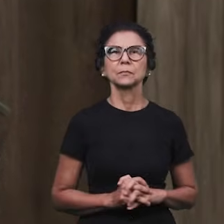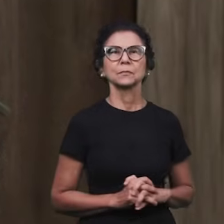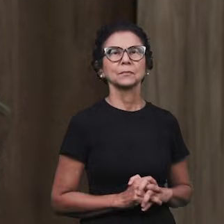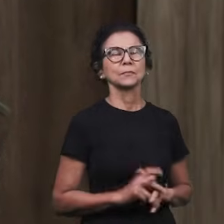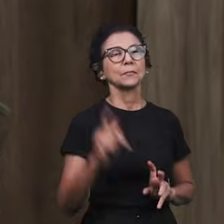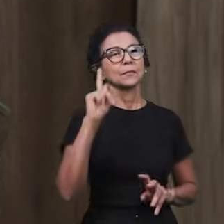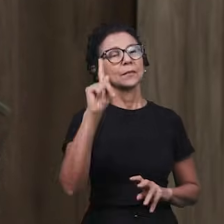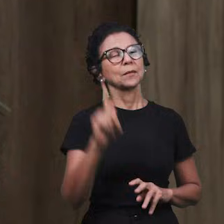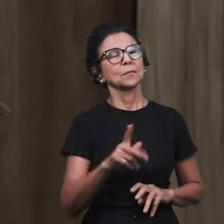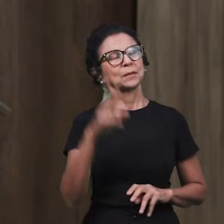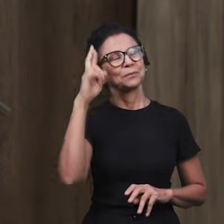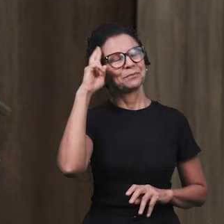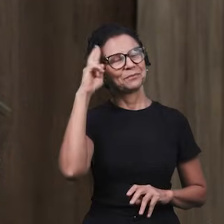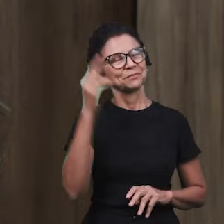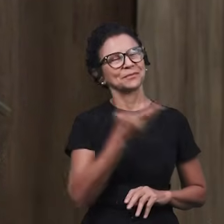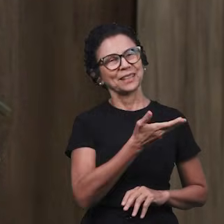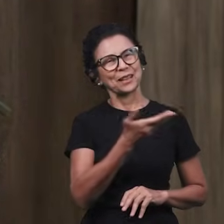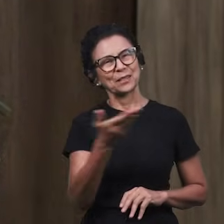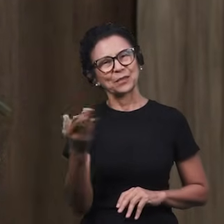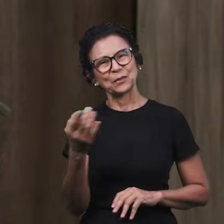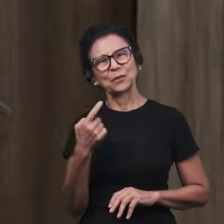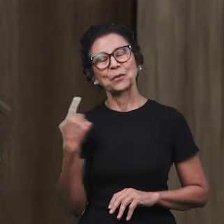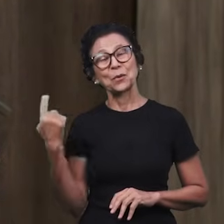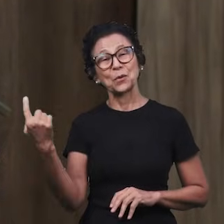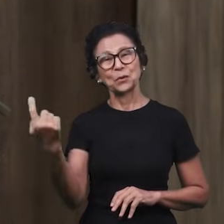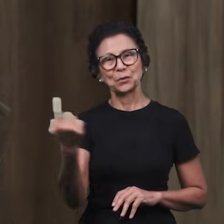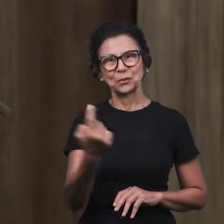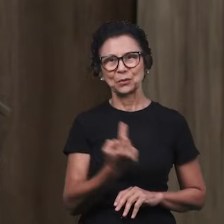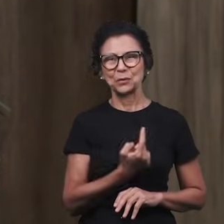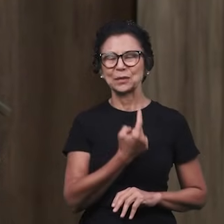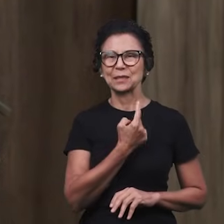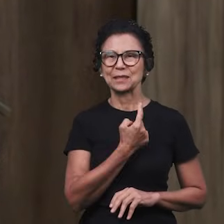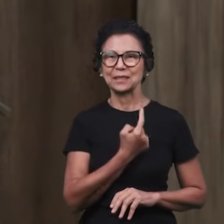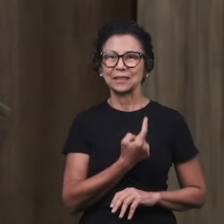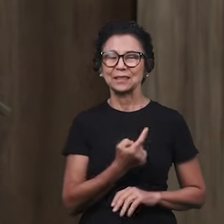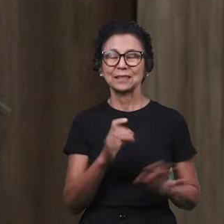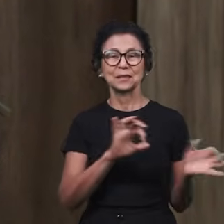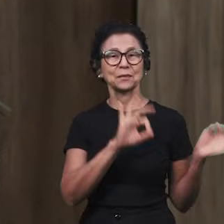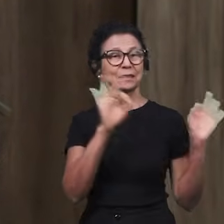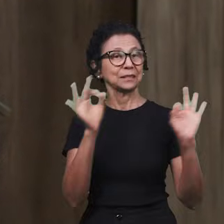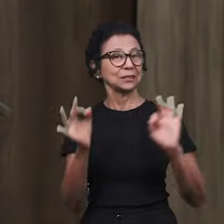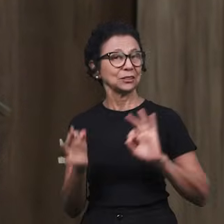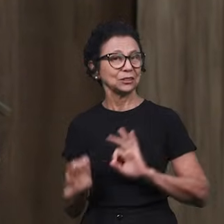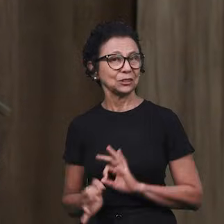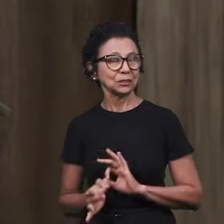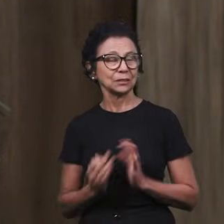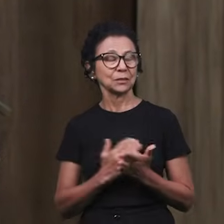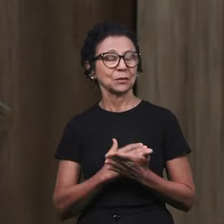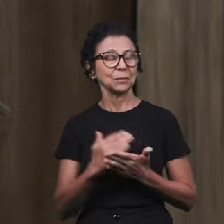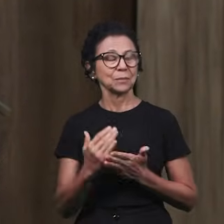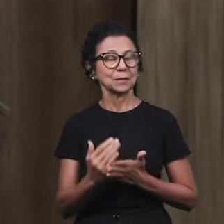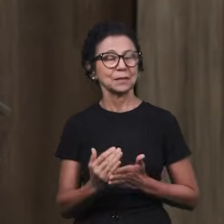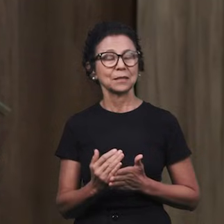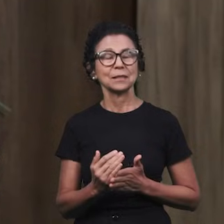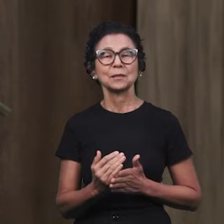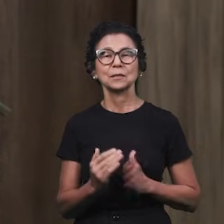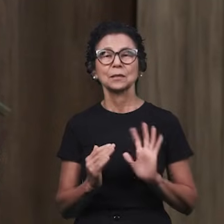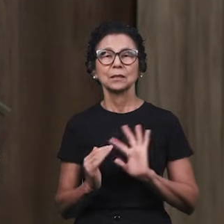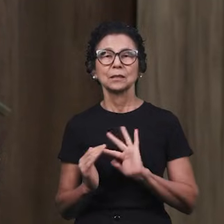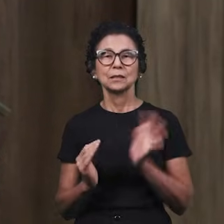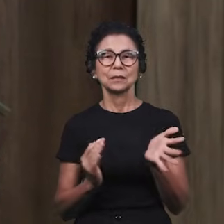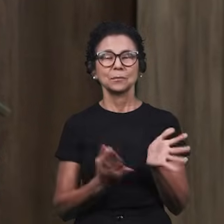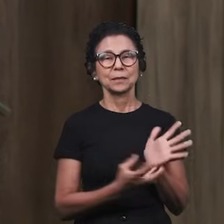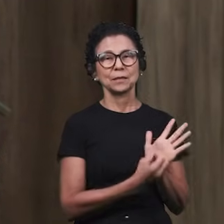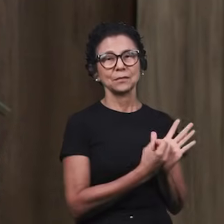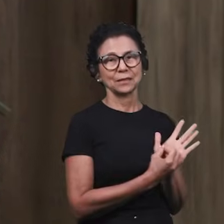A paz do Senhor, meus queridos, a paz do Senhor a todos vocês que estão nos assistindo. Está começando mais um programa de Libras, Sinais de